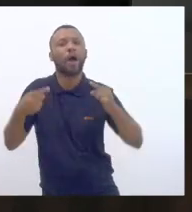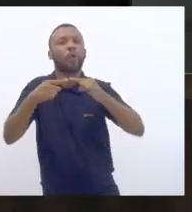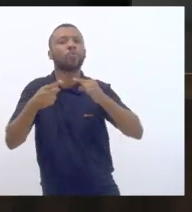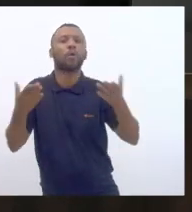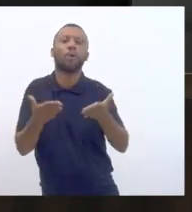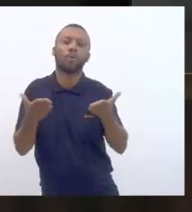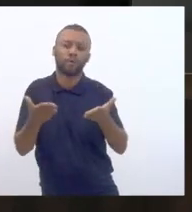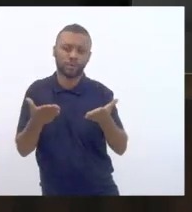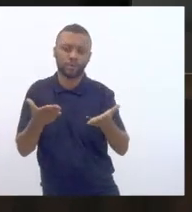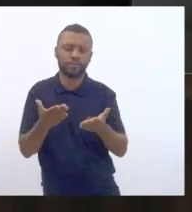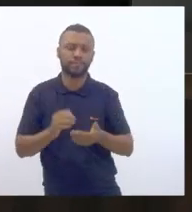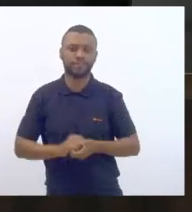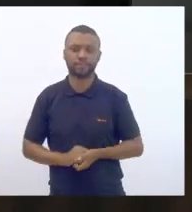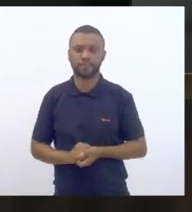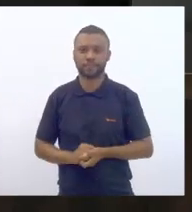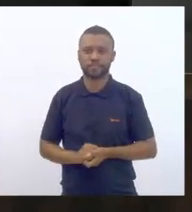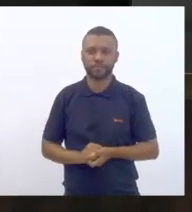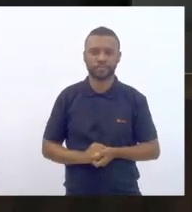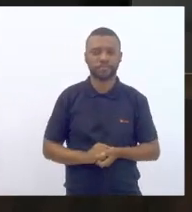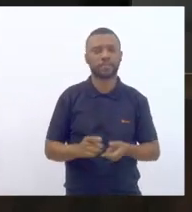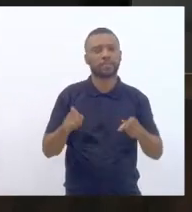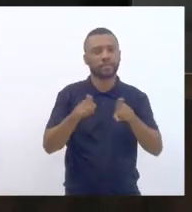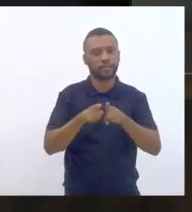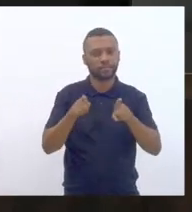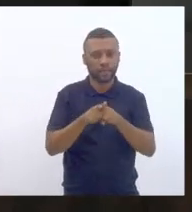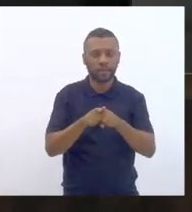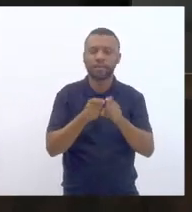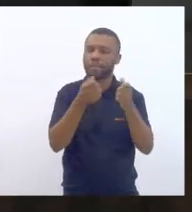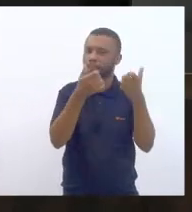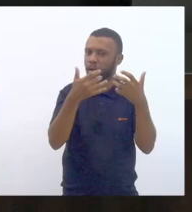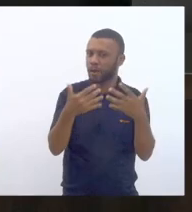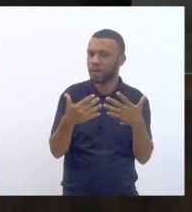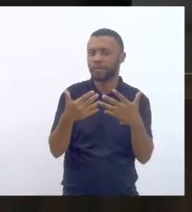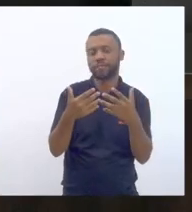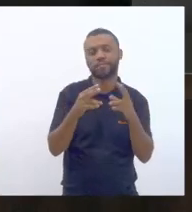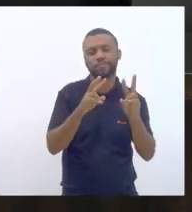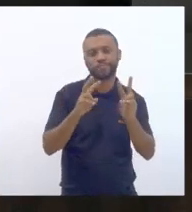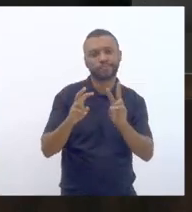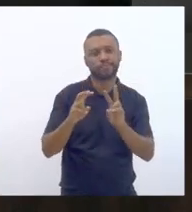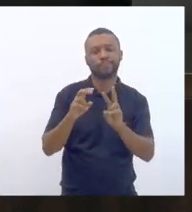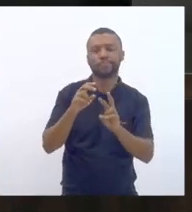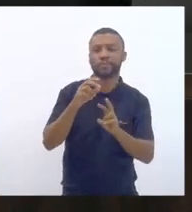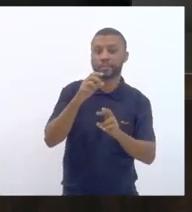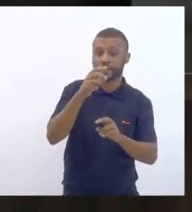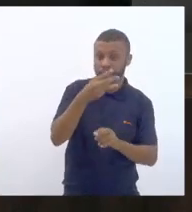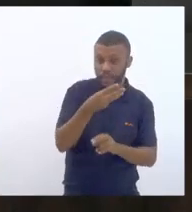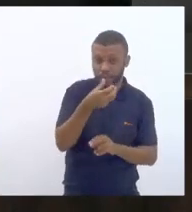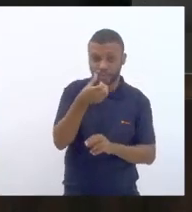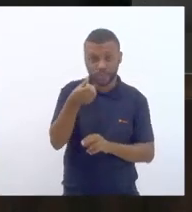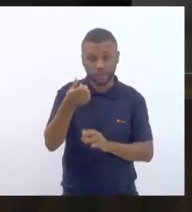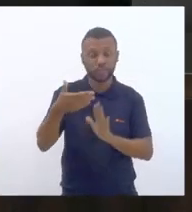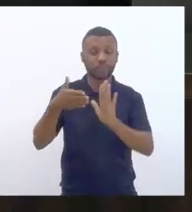outros. Então vamos lá, também mantidos com um destaque. 36º da pauta.